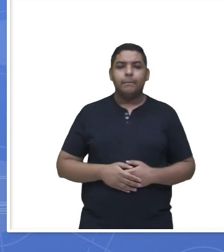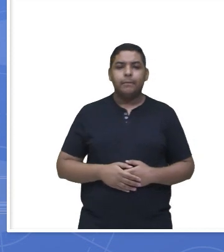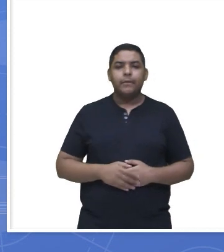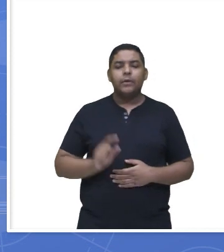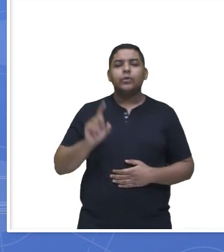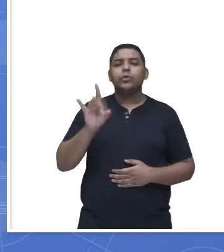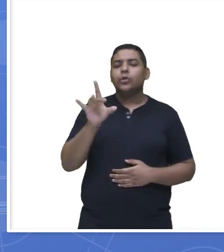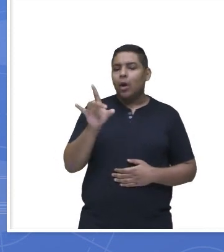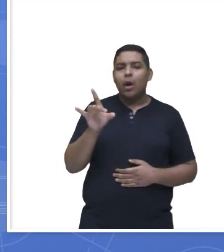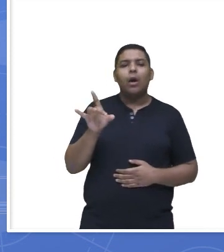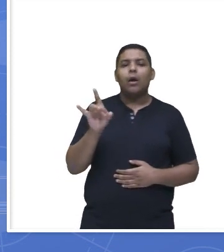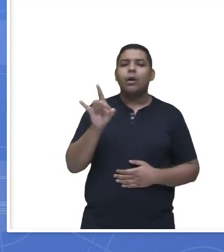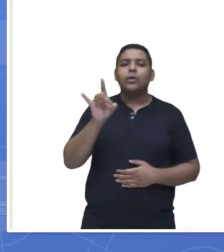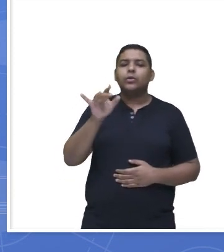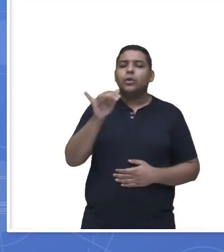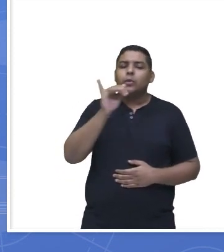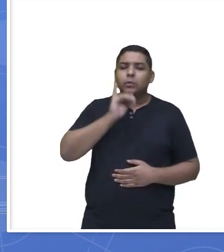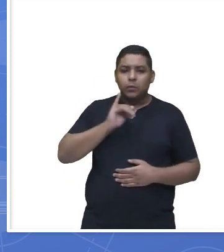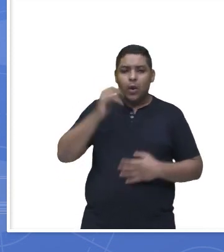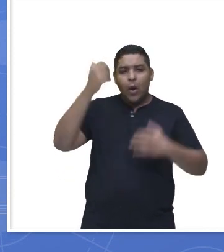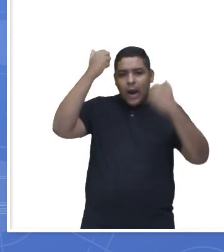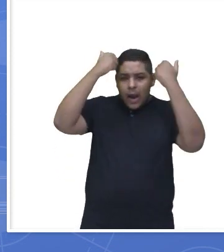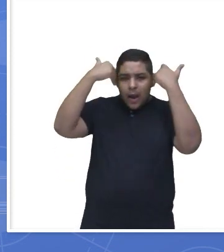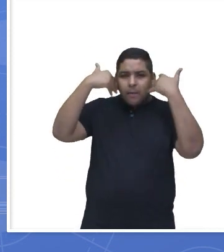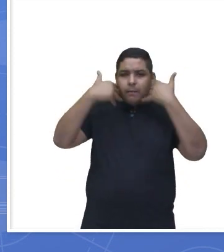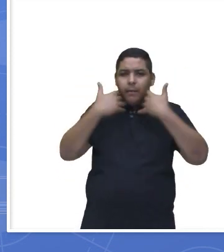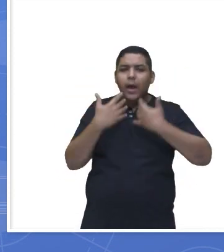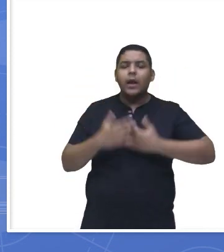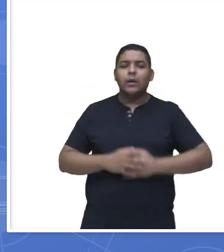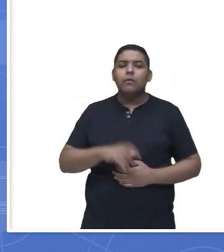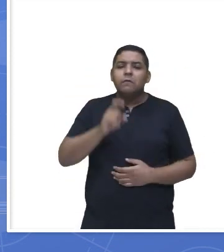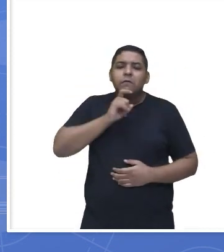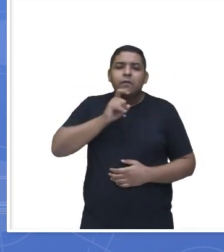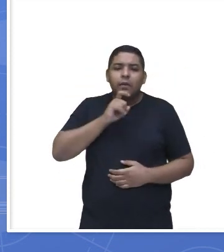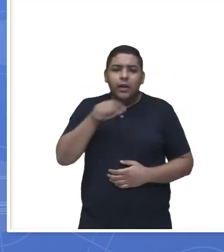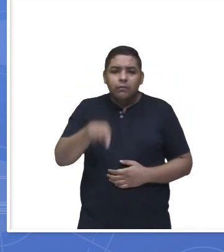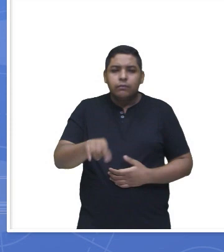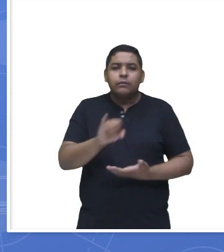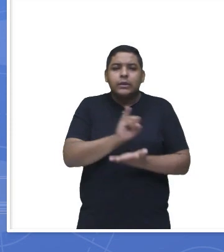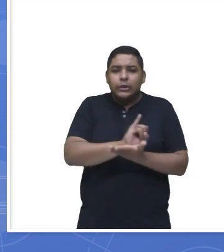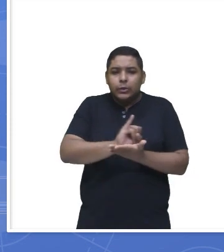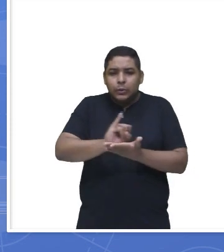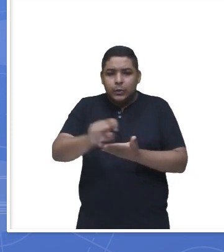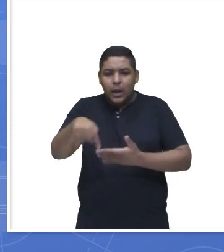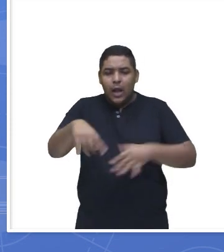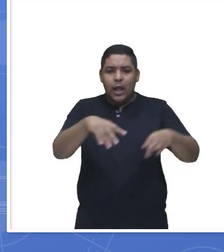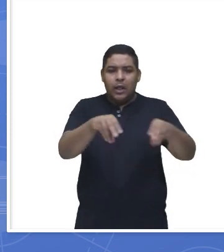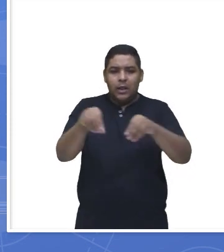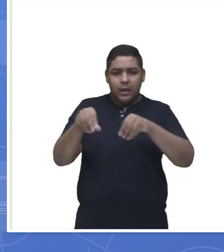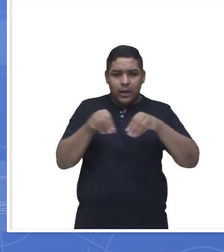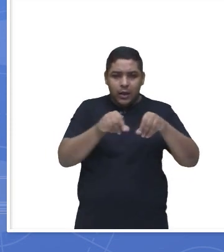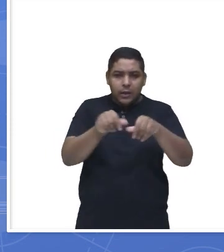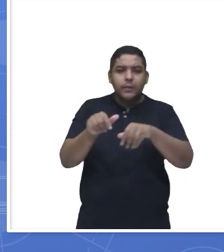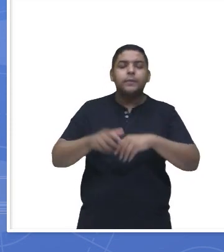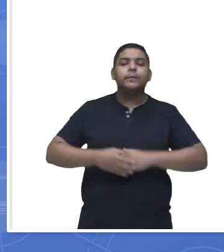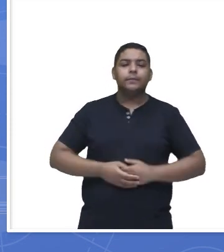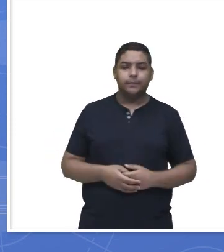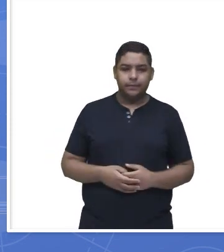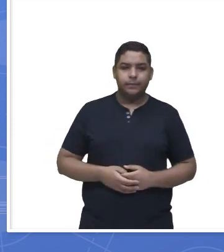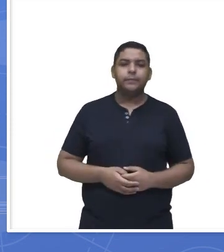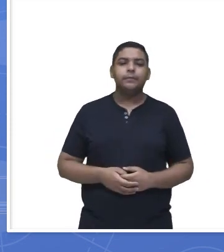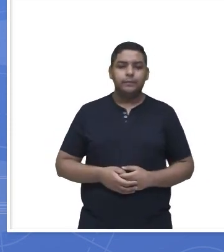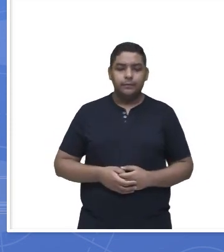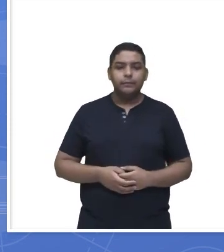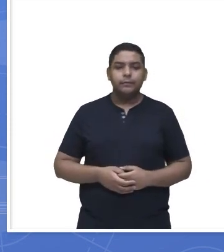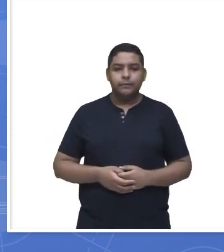os cabelos na frialdade inorgânica da terra. Então, tudo isso aí colaborou, porque ele trouxe